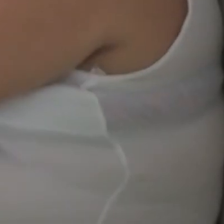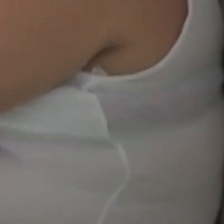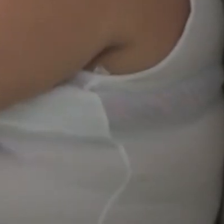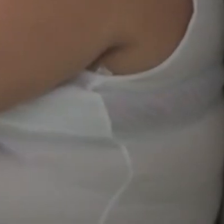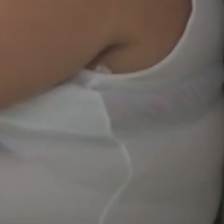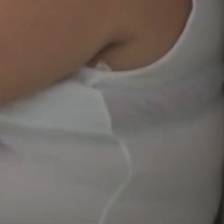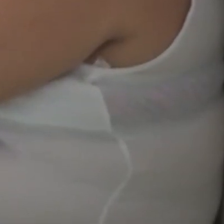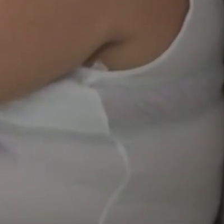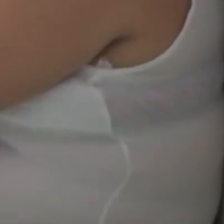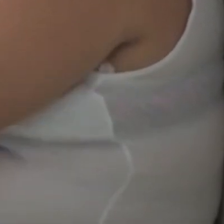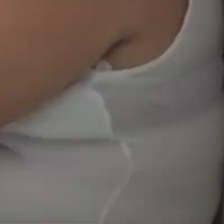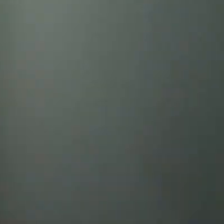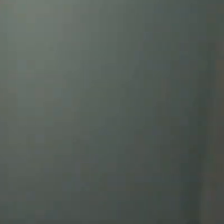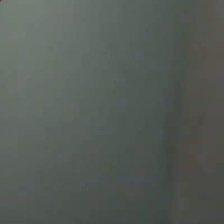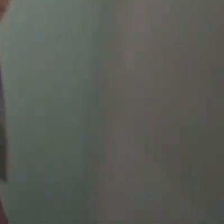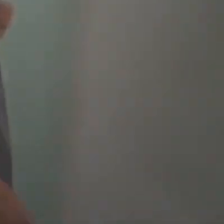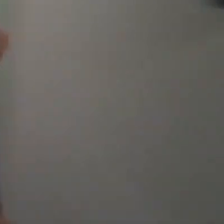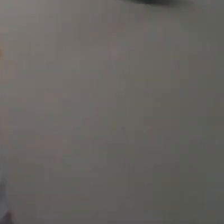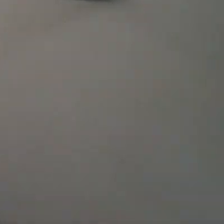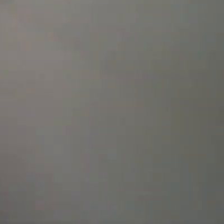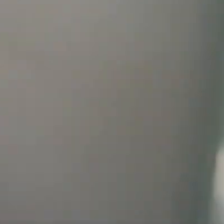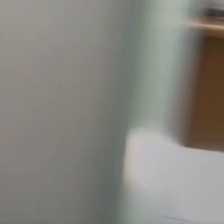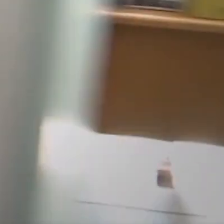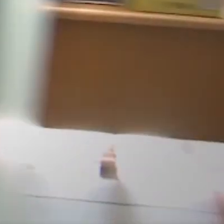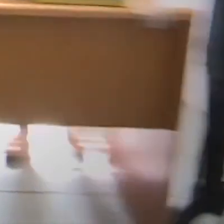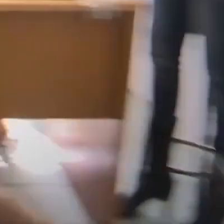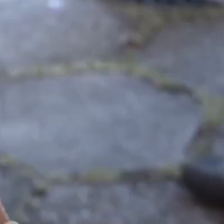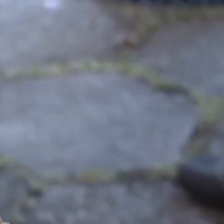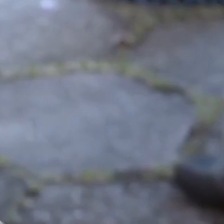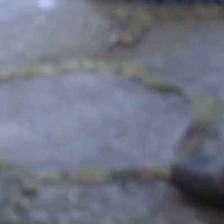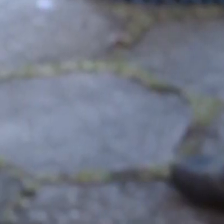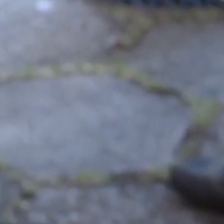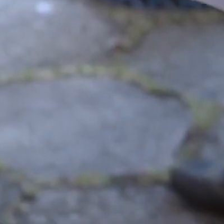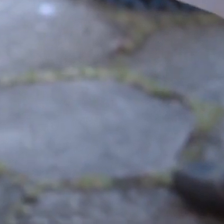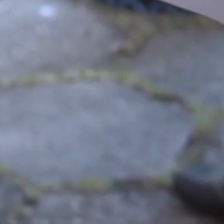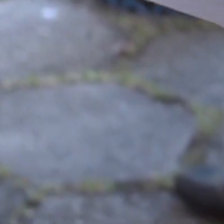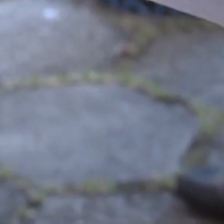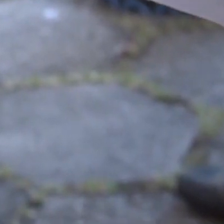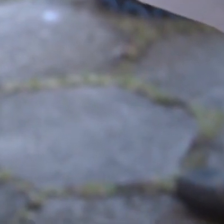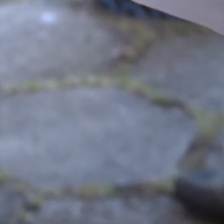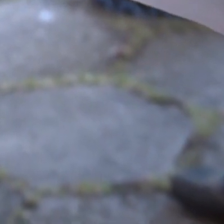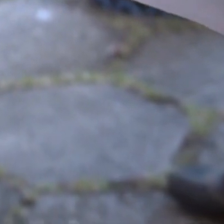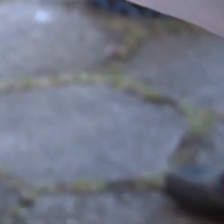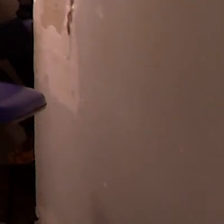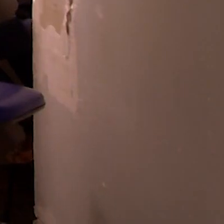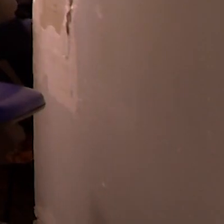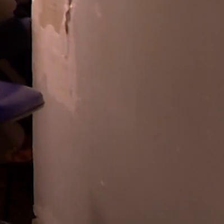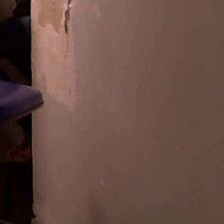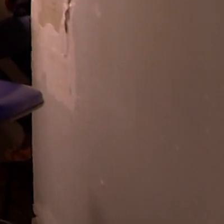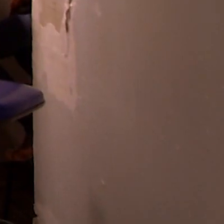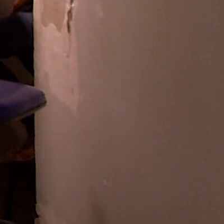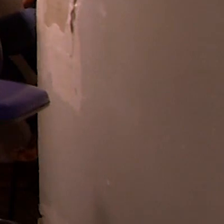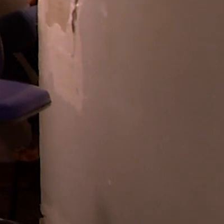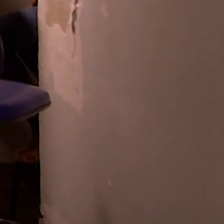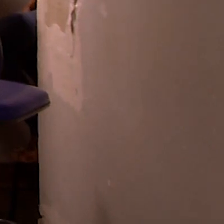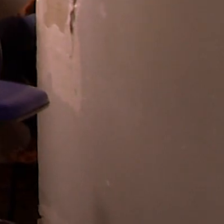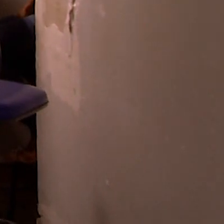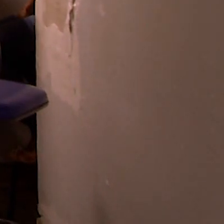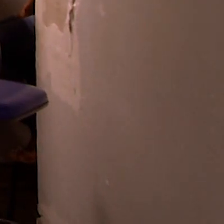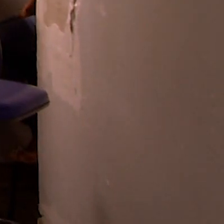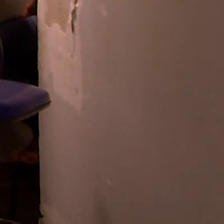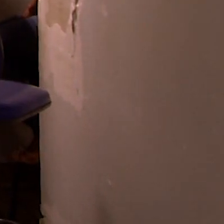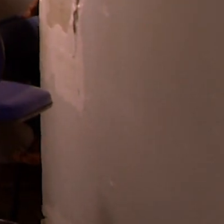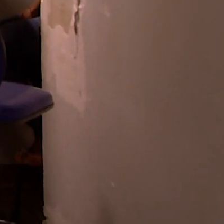com o outono e o inverno, o clima mais frio favorece o aparecimento de infecções e viroses, que são